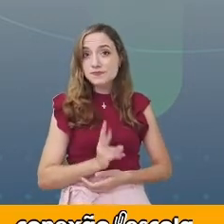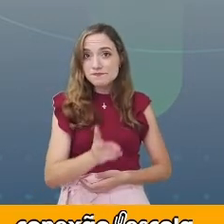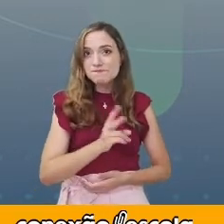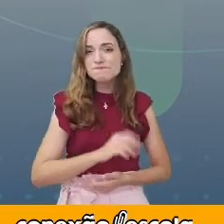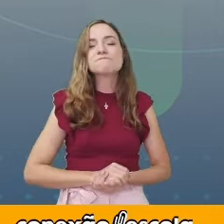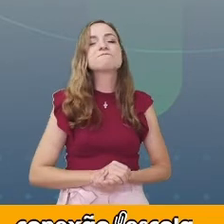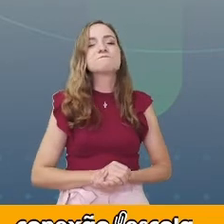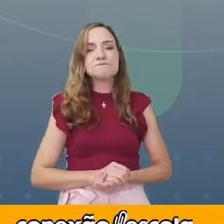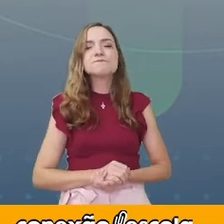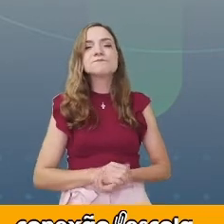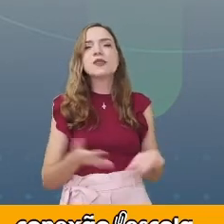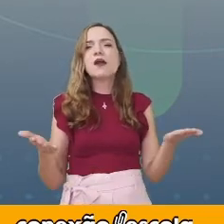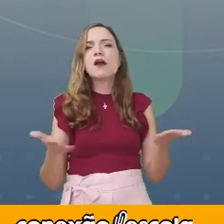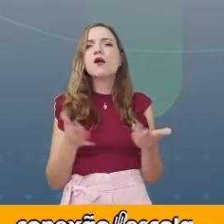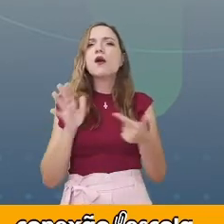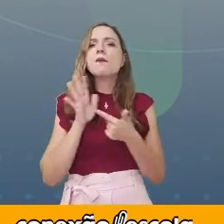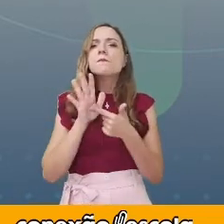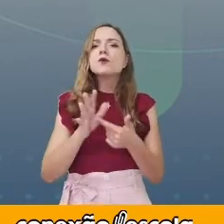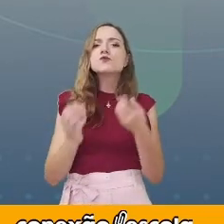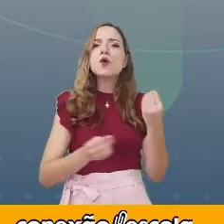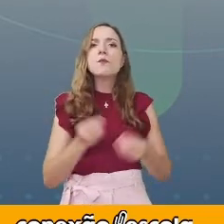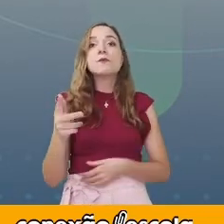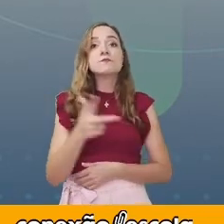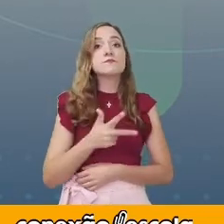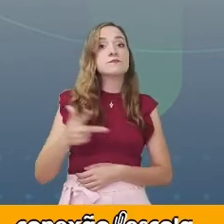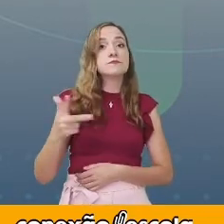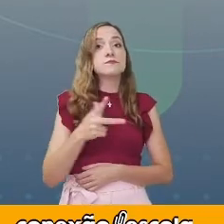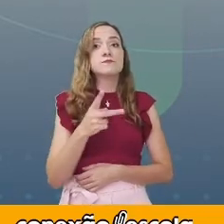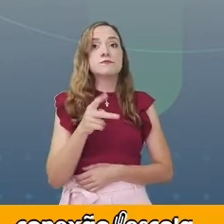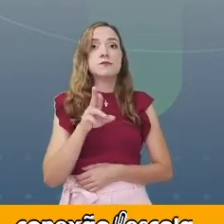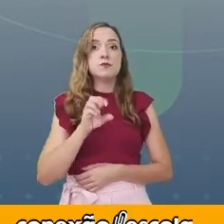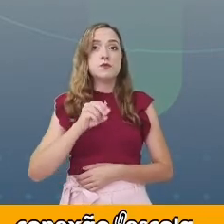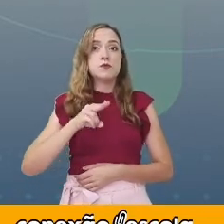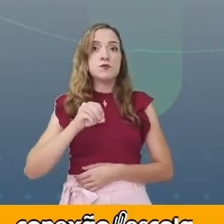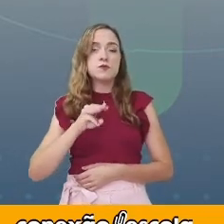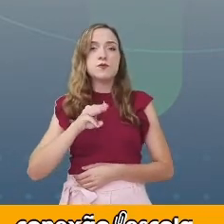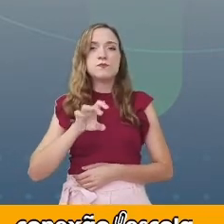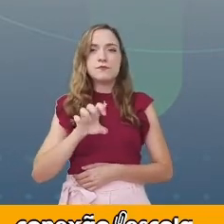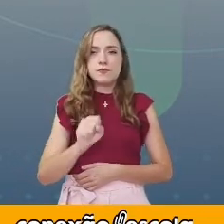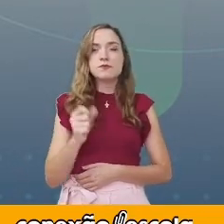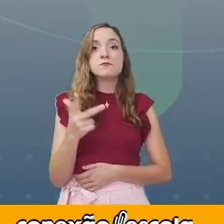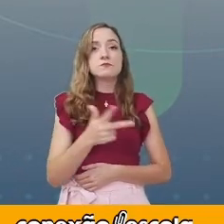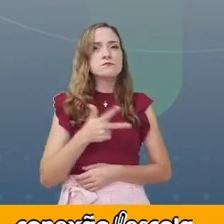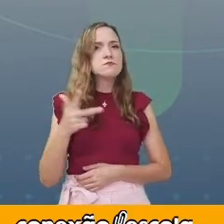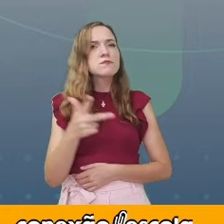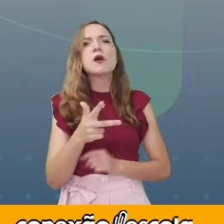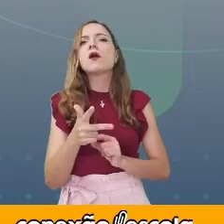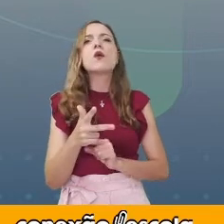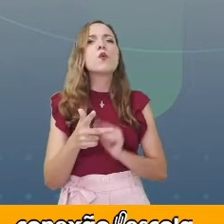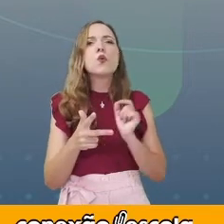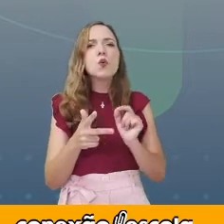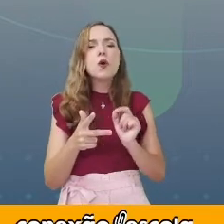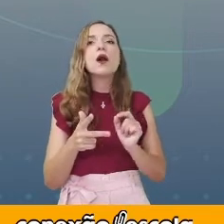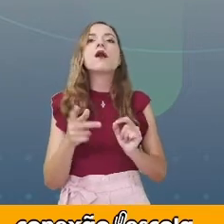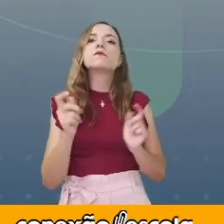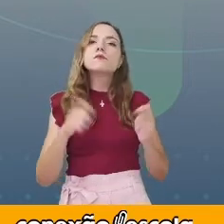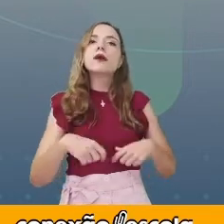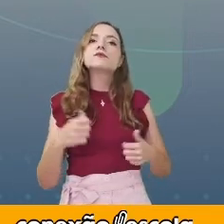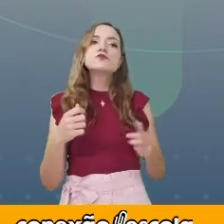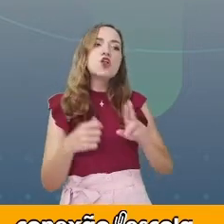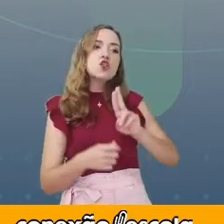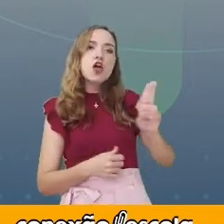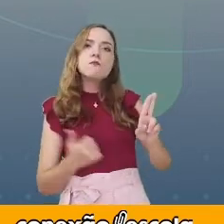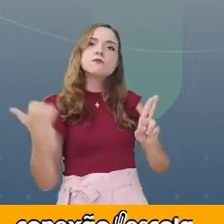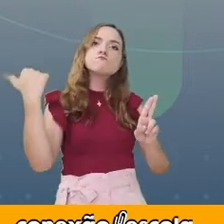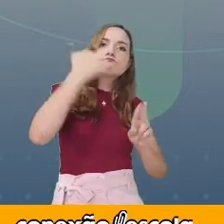Continuando, eu trago agora os pronomes. O pronome é aquela classe gramatical que comumente substitui um nome,